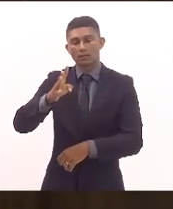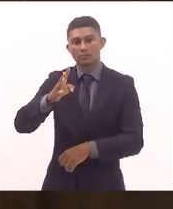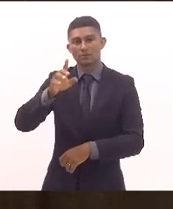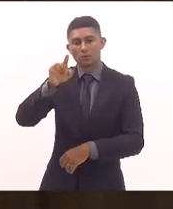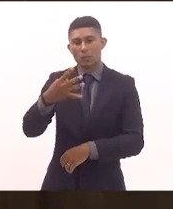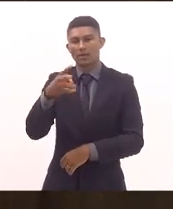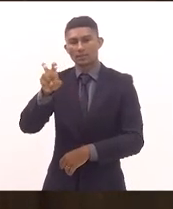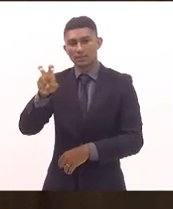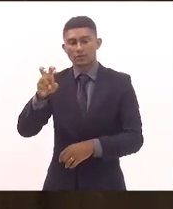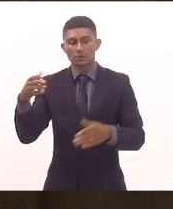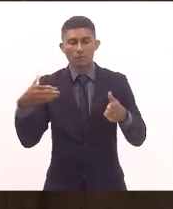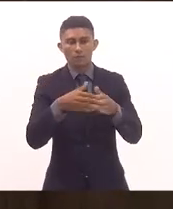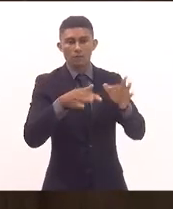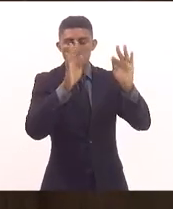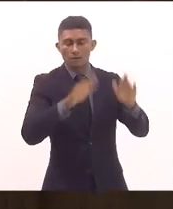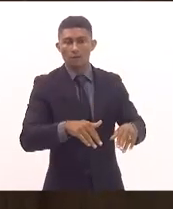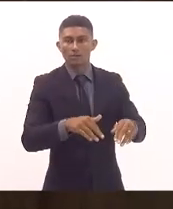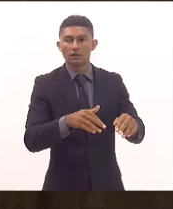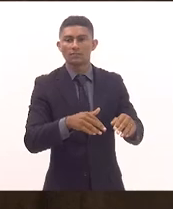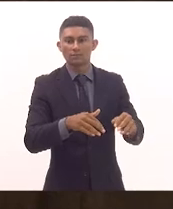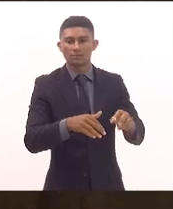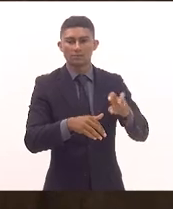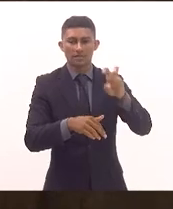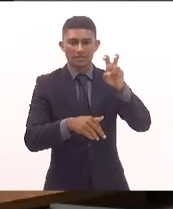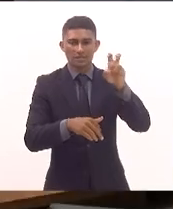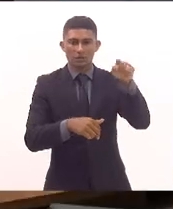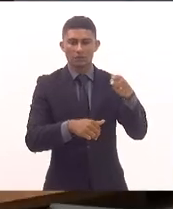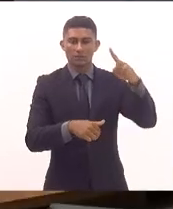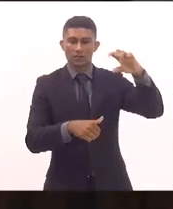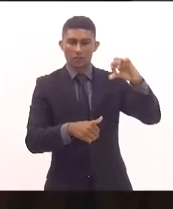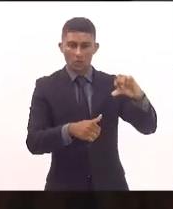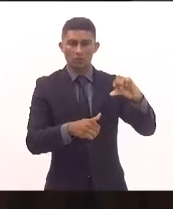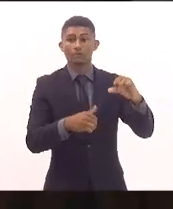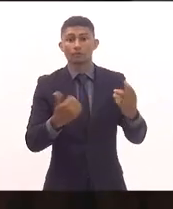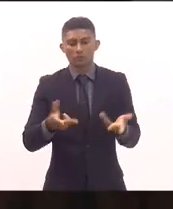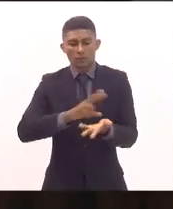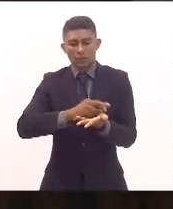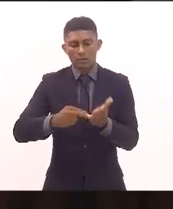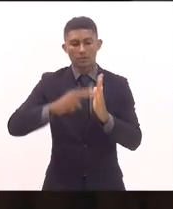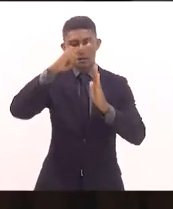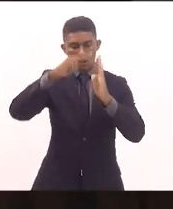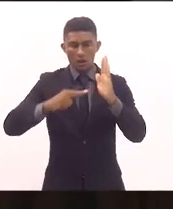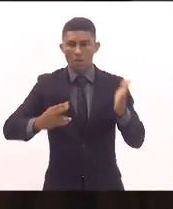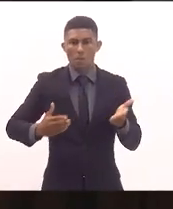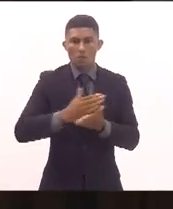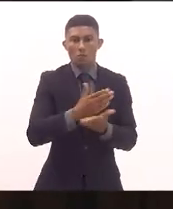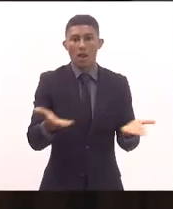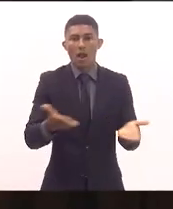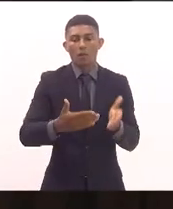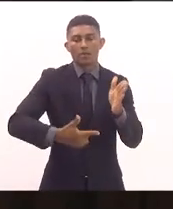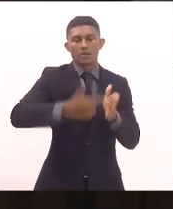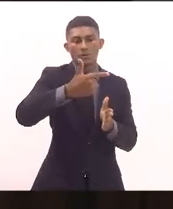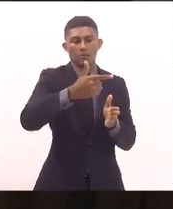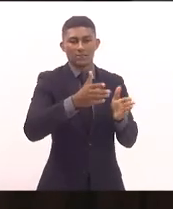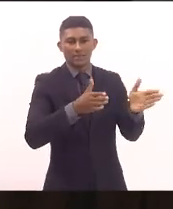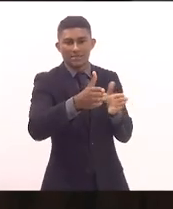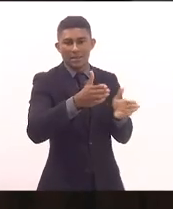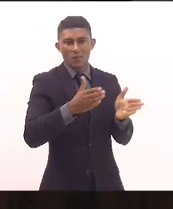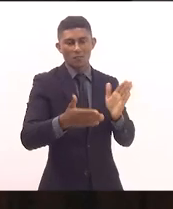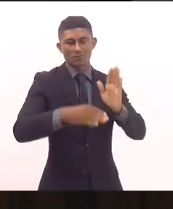minutos, encerrou-se às 17 horas e 19 minutos. Lida e aprovada a ata, passa-se a ordem da segunda sessão extraordinária do